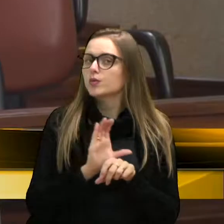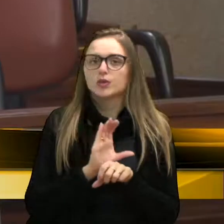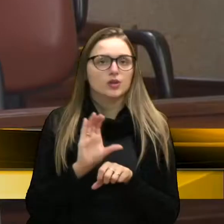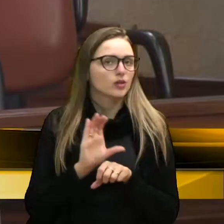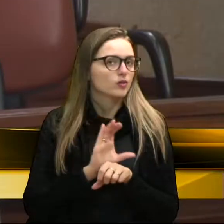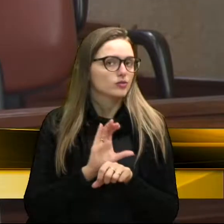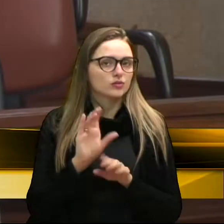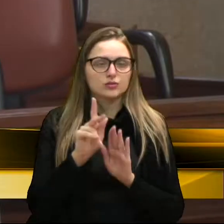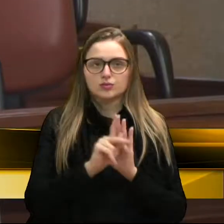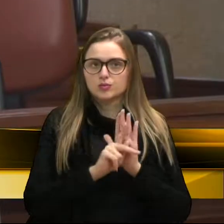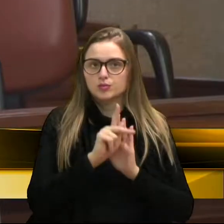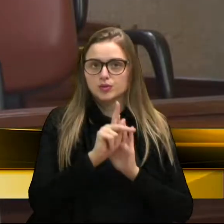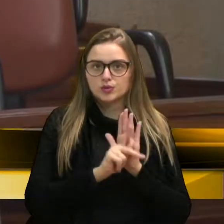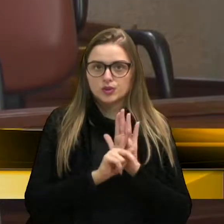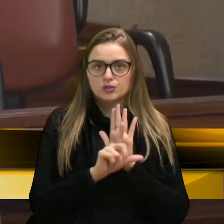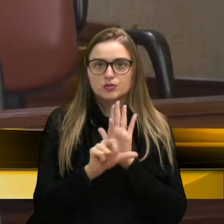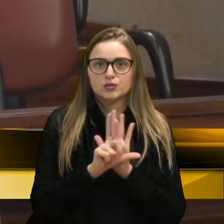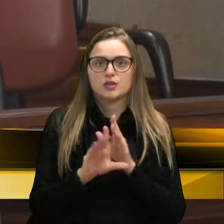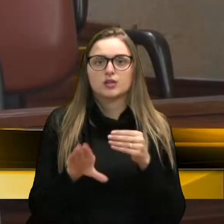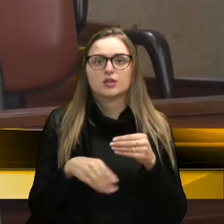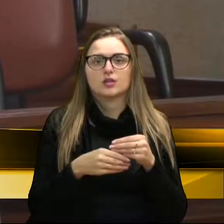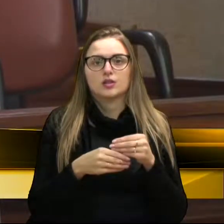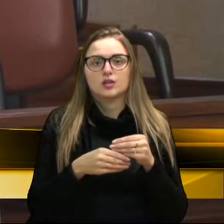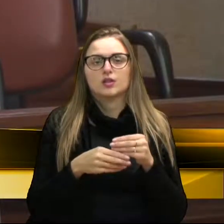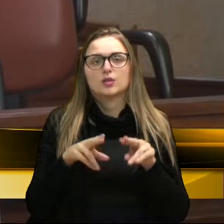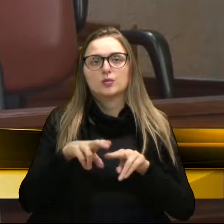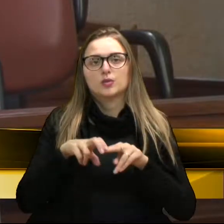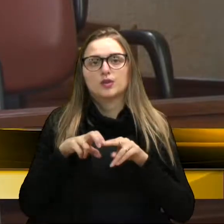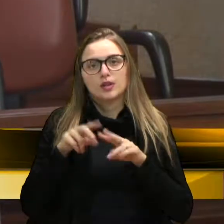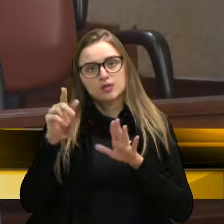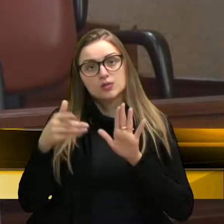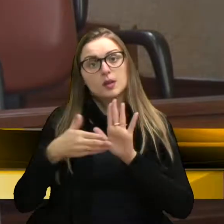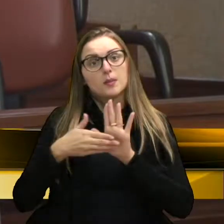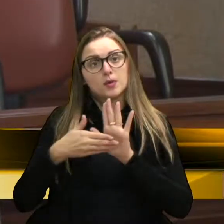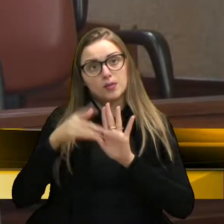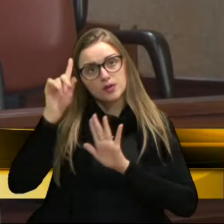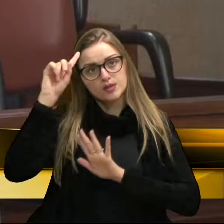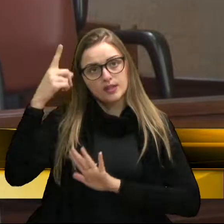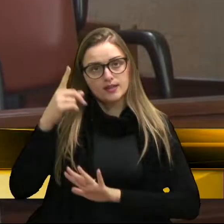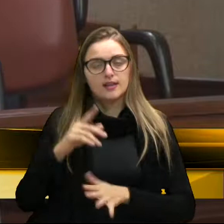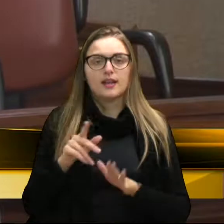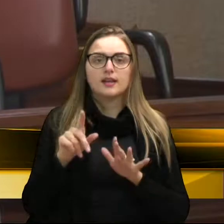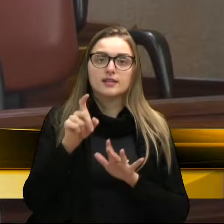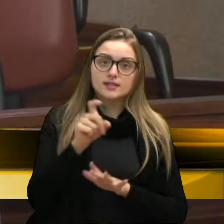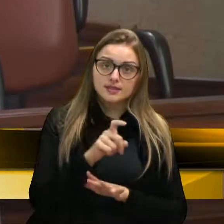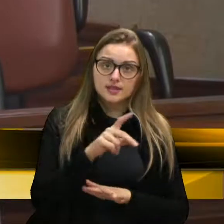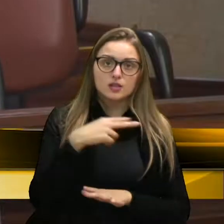do projeto de lei complementar por vício de iniciativa. Fecha aspas.